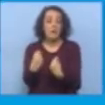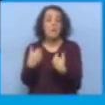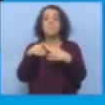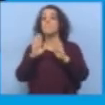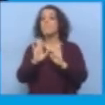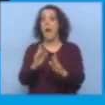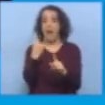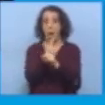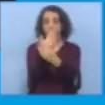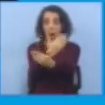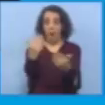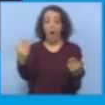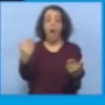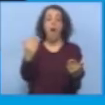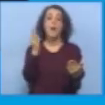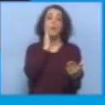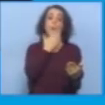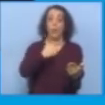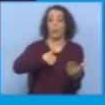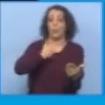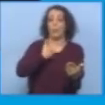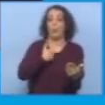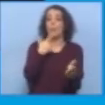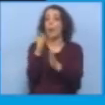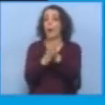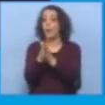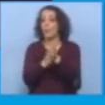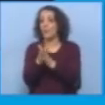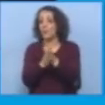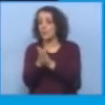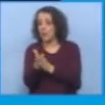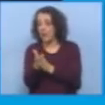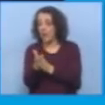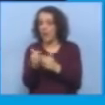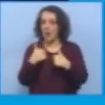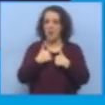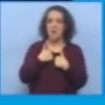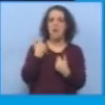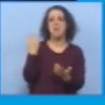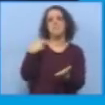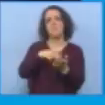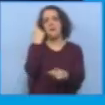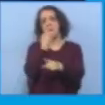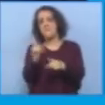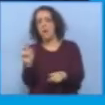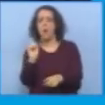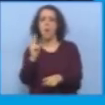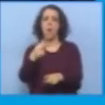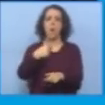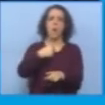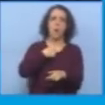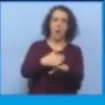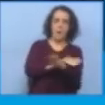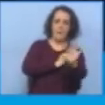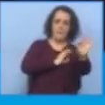as aproveitamos, essa é que é a questão. A questão é saber qual é a continuidade que se dá, qual é a preparação que se tem. E